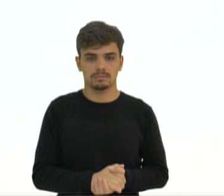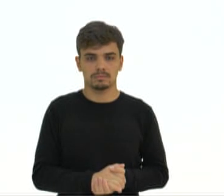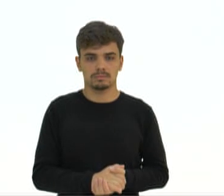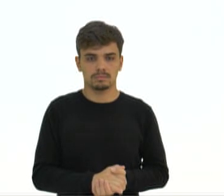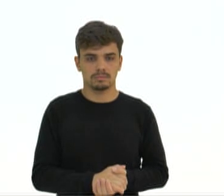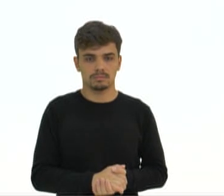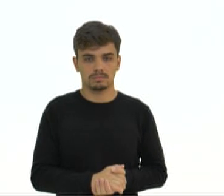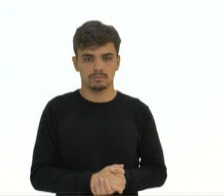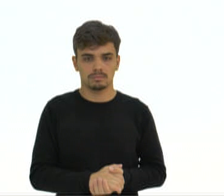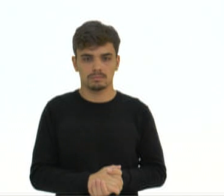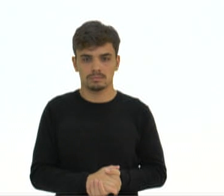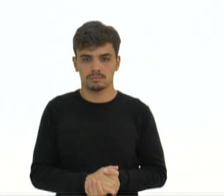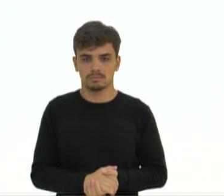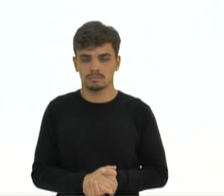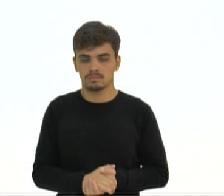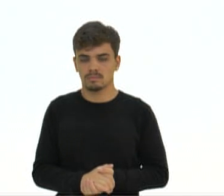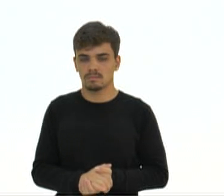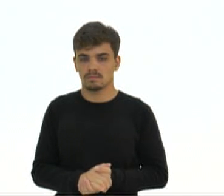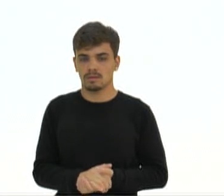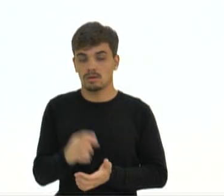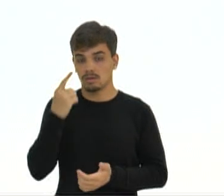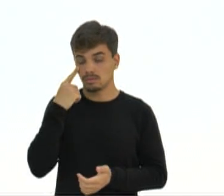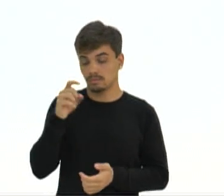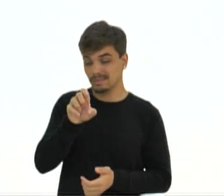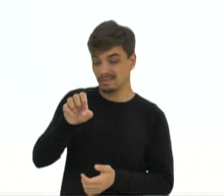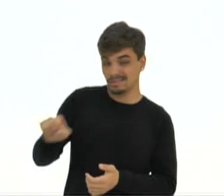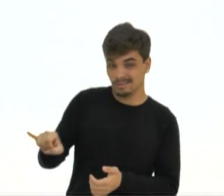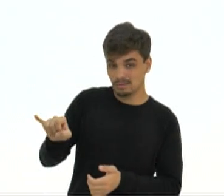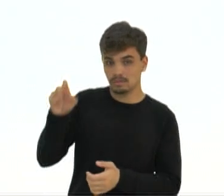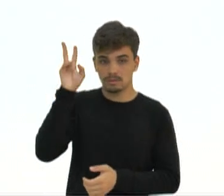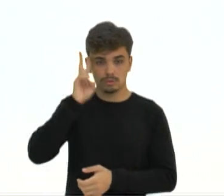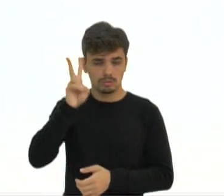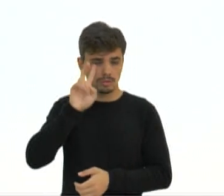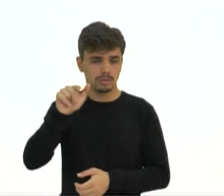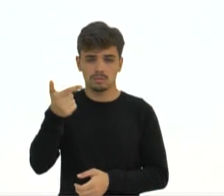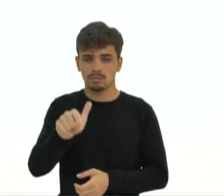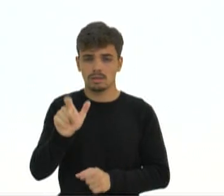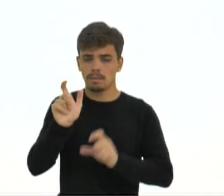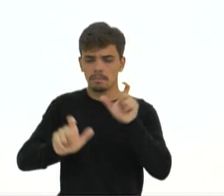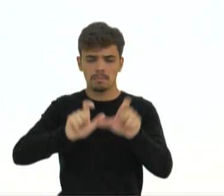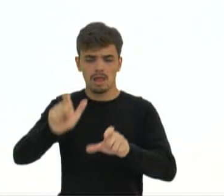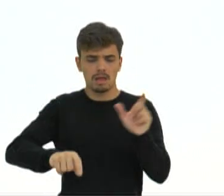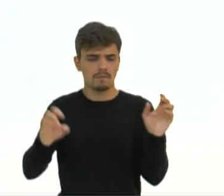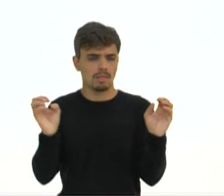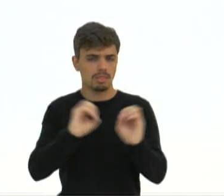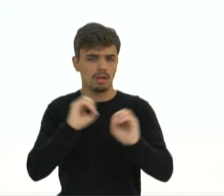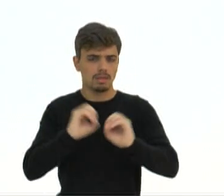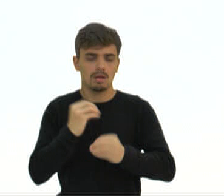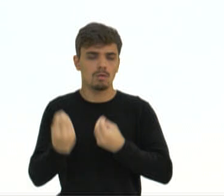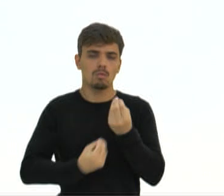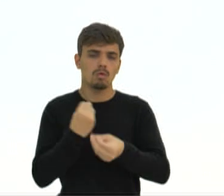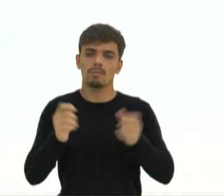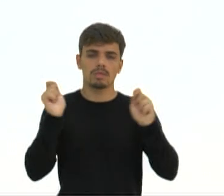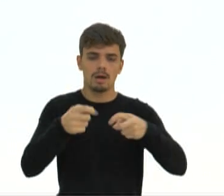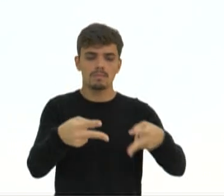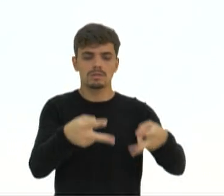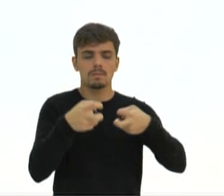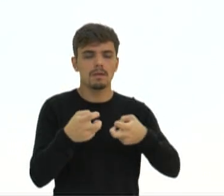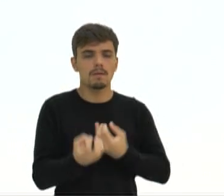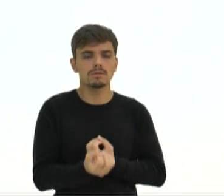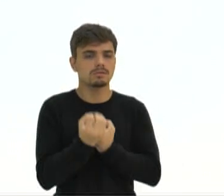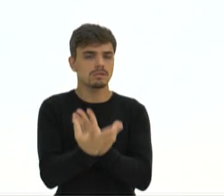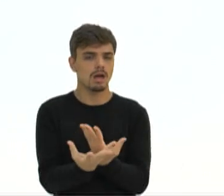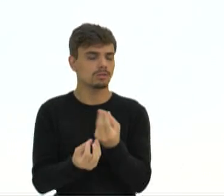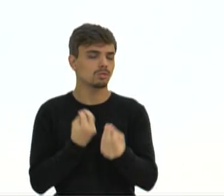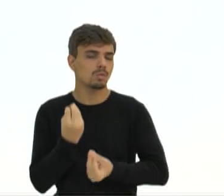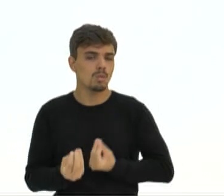mensaje transmitido por ella? Então, se a história não tem nenhuma palavra, como que a gente percebe a mensagem transmitida por ela? A gente